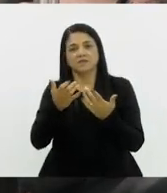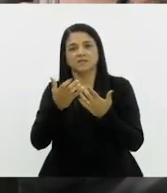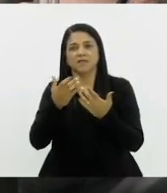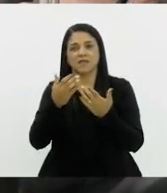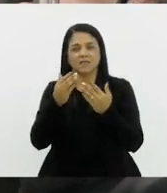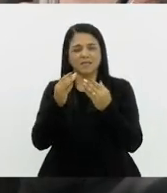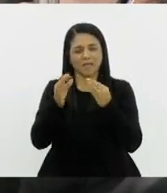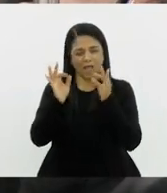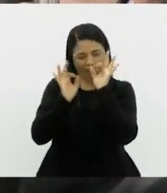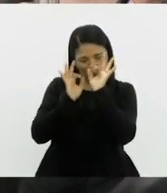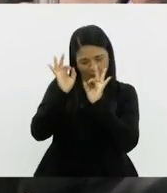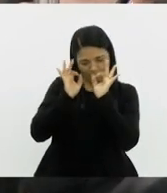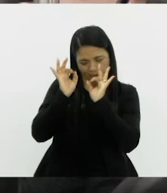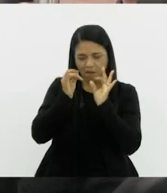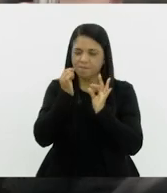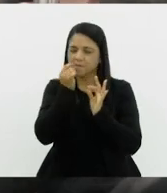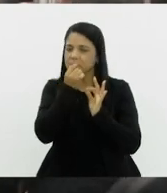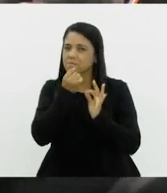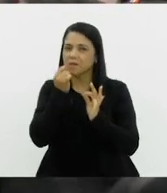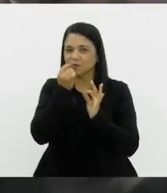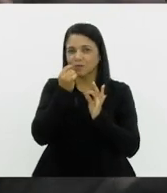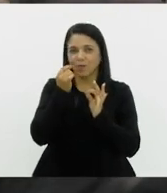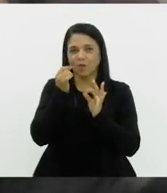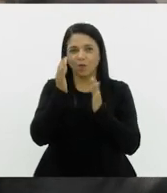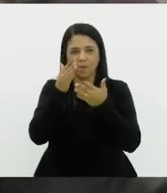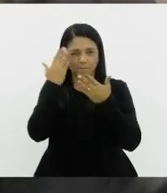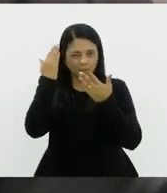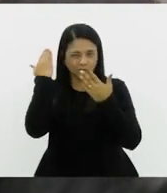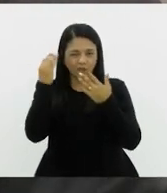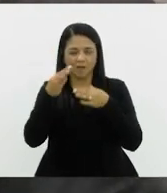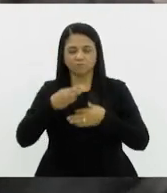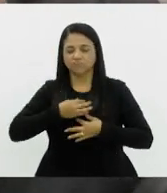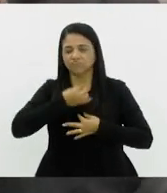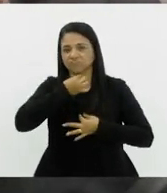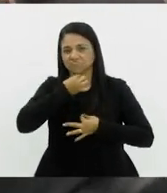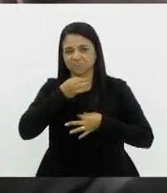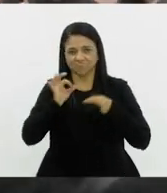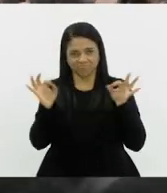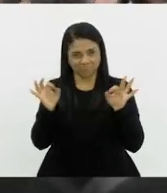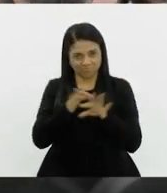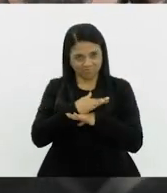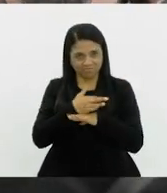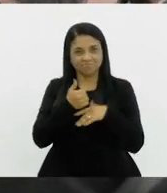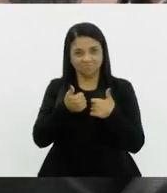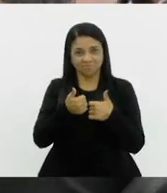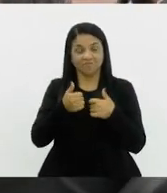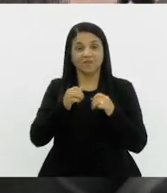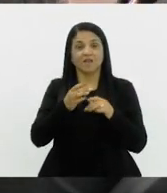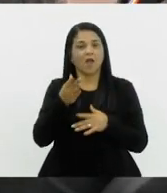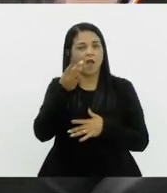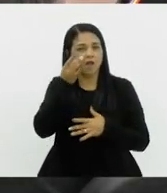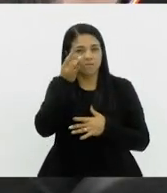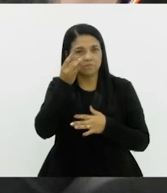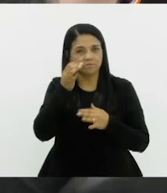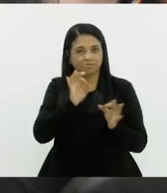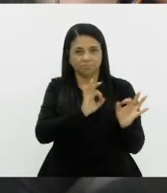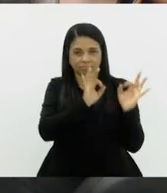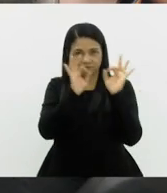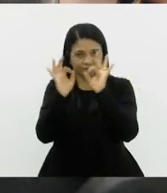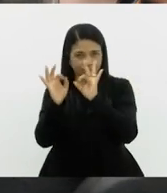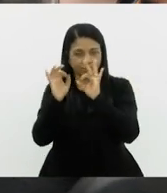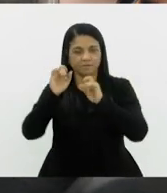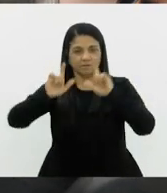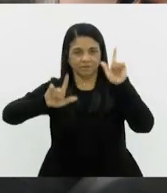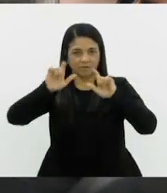né, retocar o batom, consertar a gravata, pode fazer, porque estamos aqui ao vivo. Pode subir o senhor quiser.